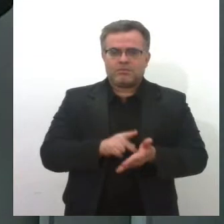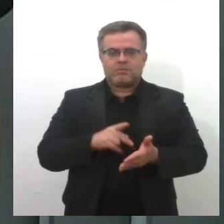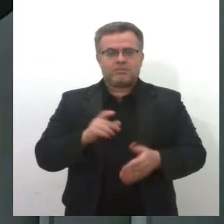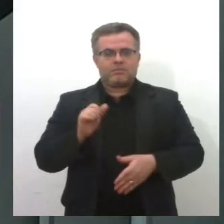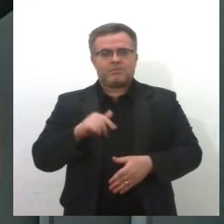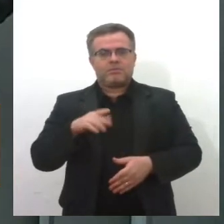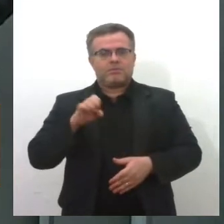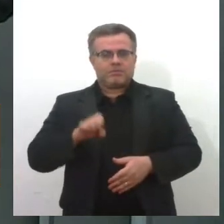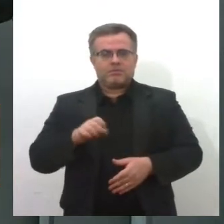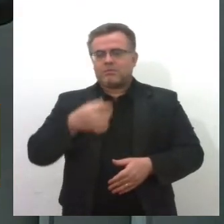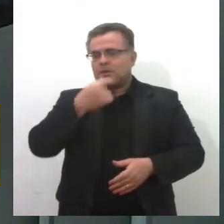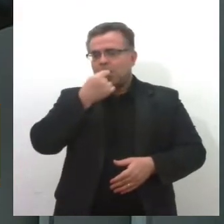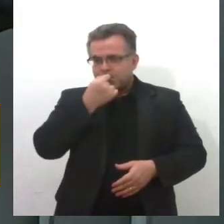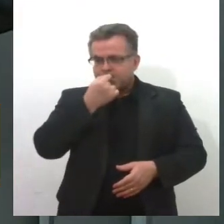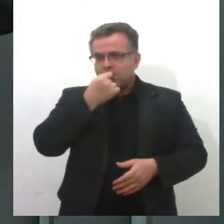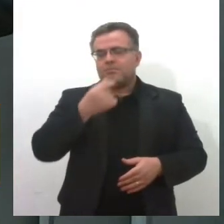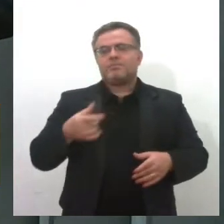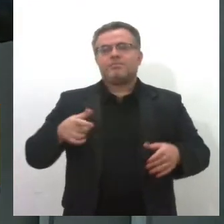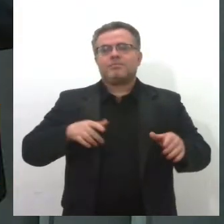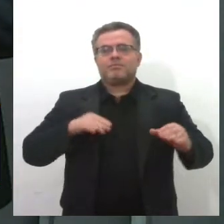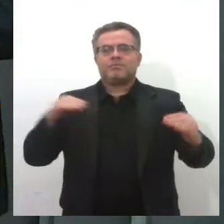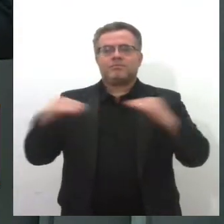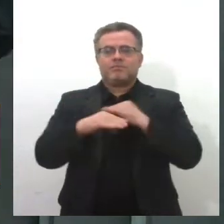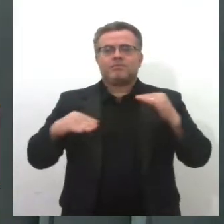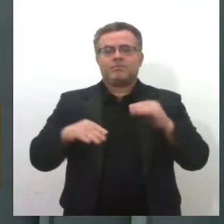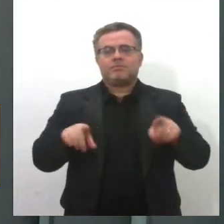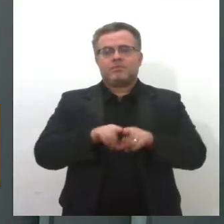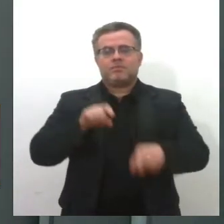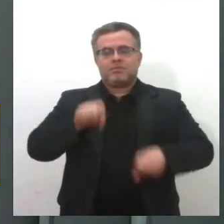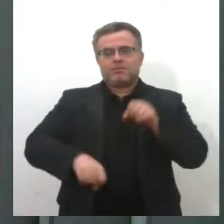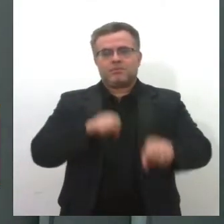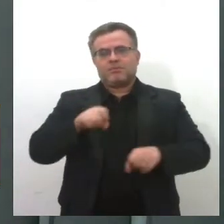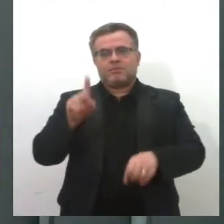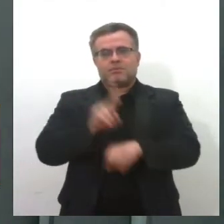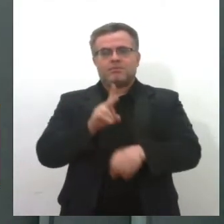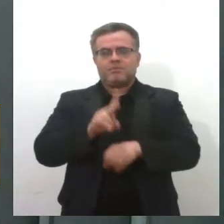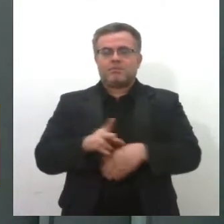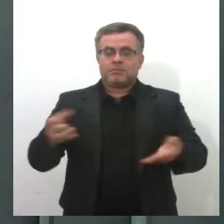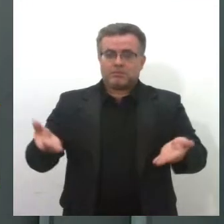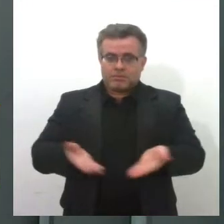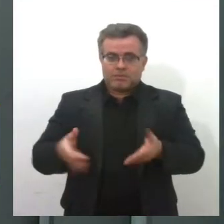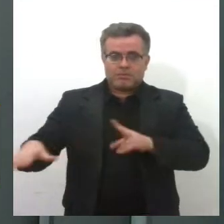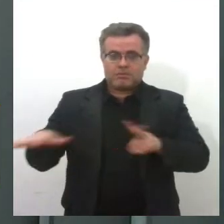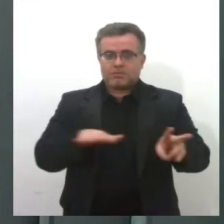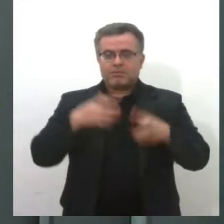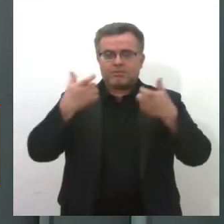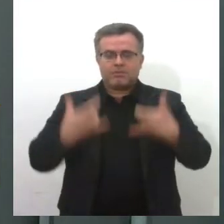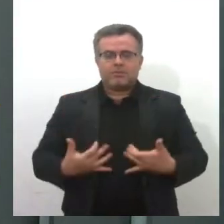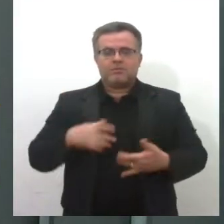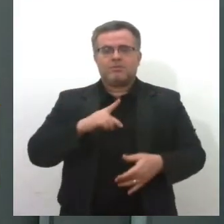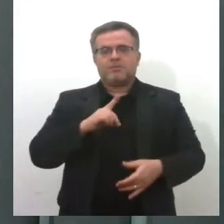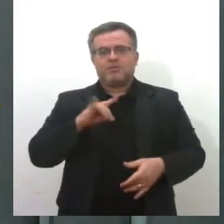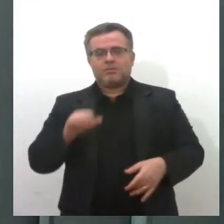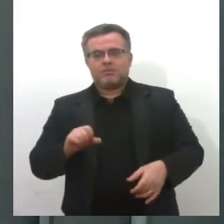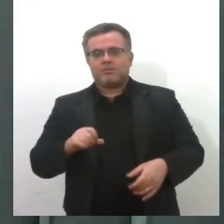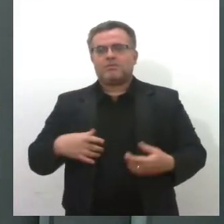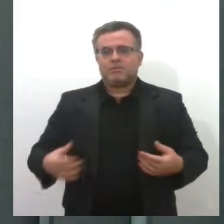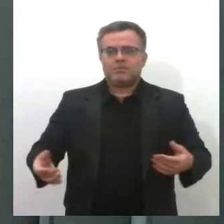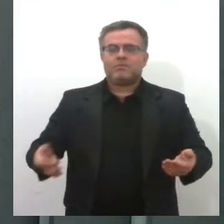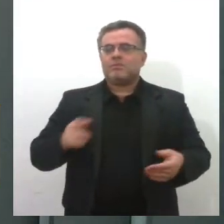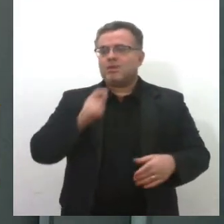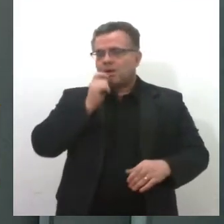e também sobre o Dia de Proteção ao Ciclista. Boa tarde, Etienne. Essa semana a gente já conversou sobre o Dia do Agente de Trânsito, recebemos